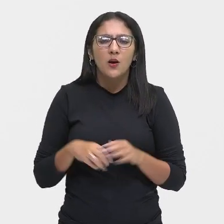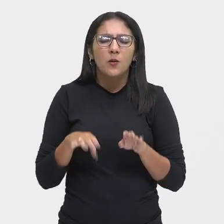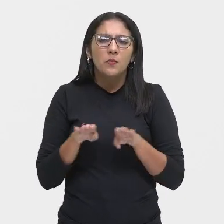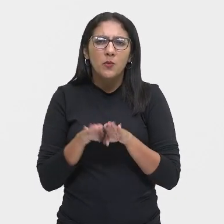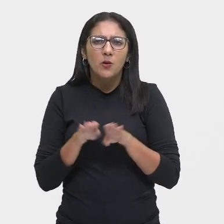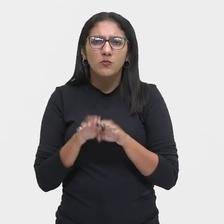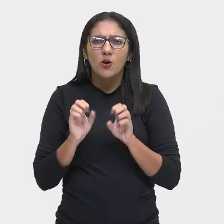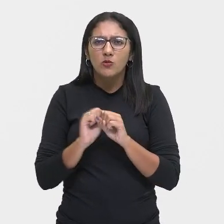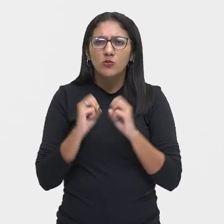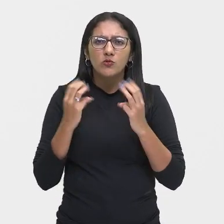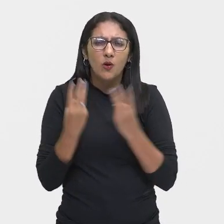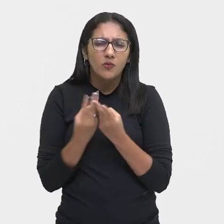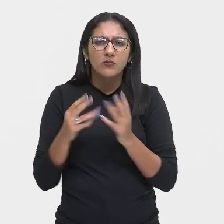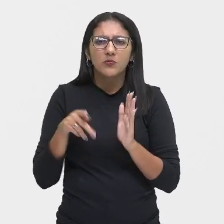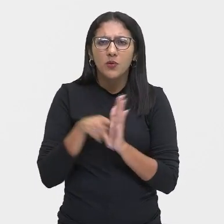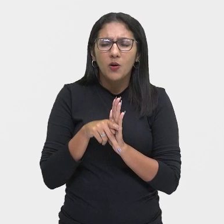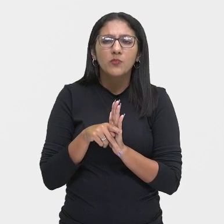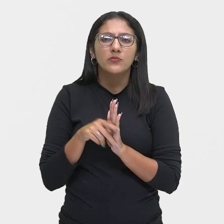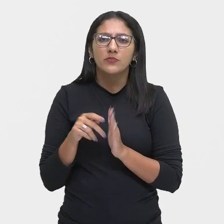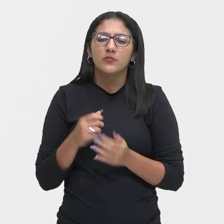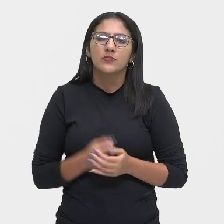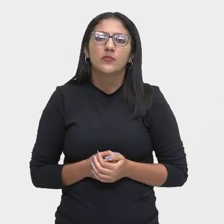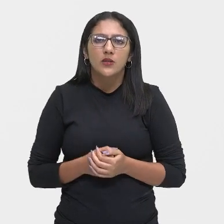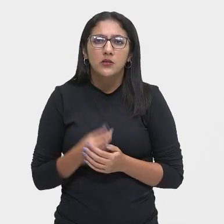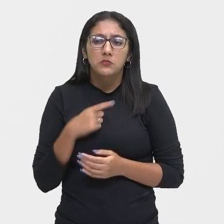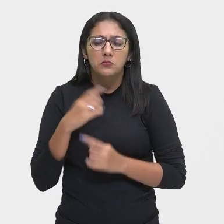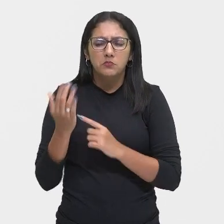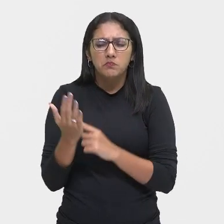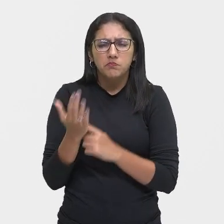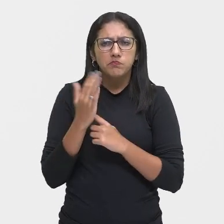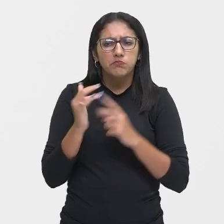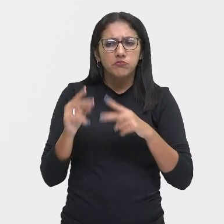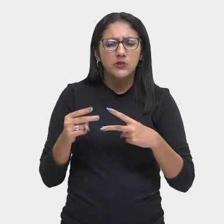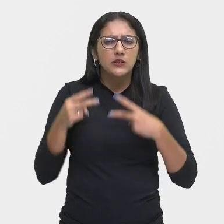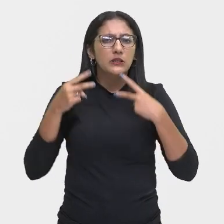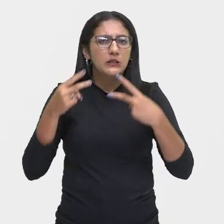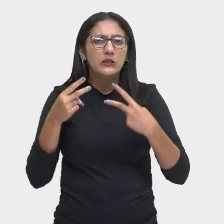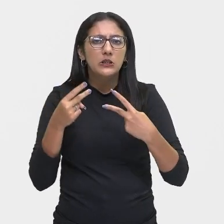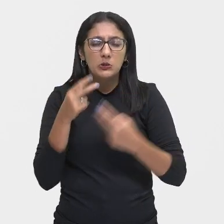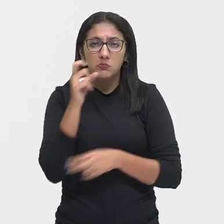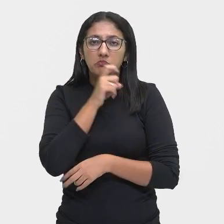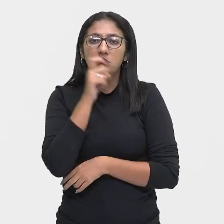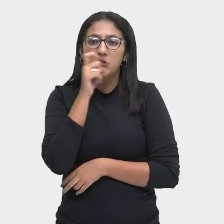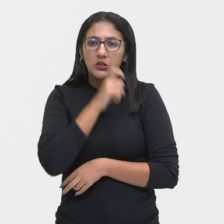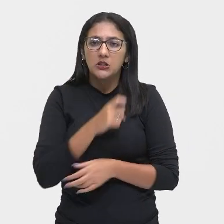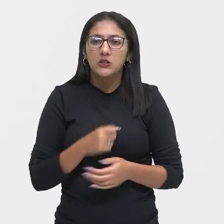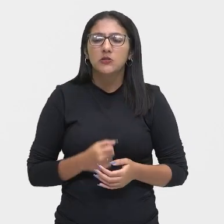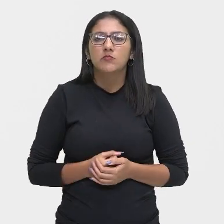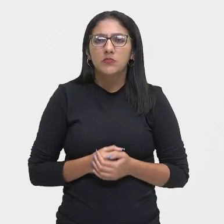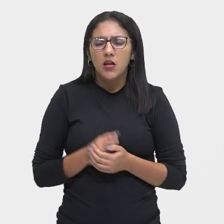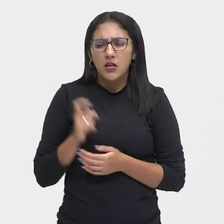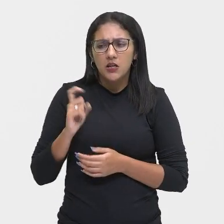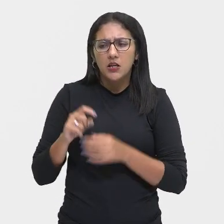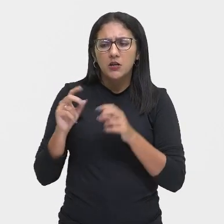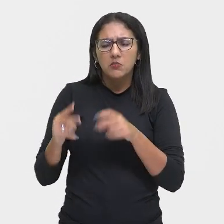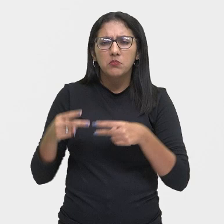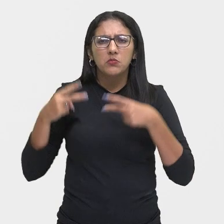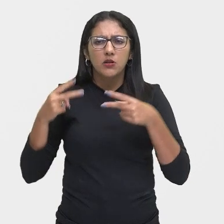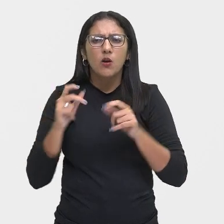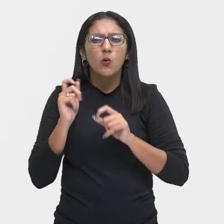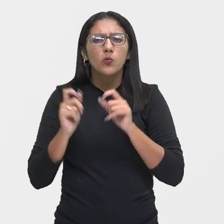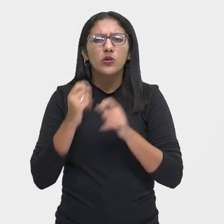jogos piratas também podem nos apresentar links não oficiais. Clickbaits. Clickbaits são